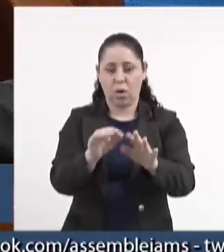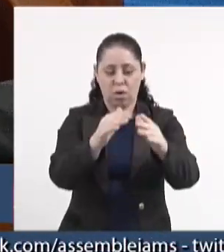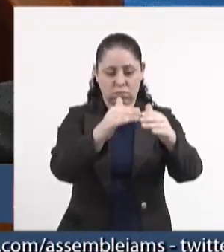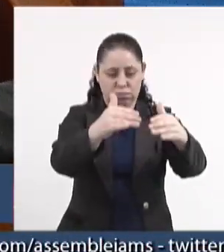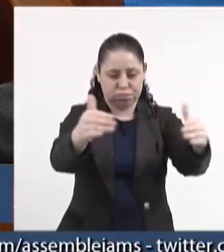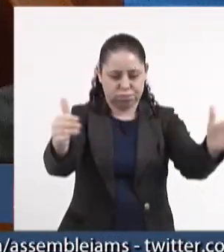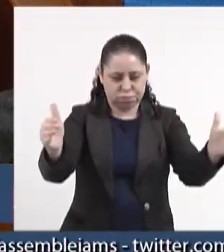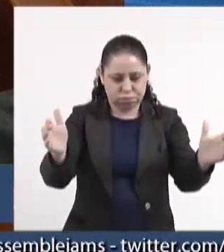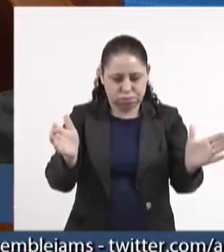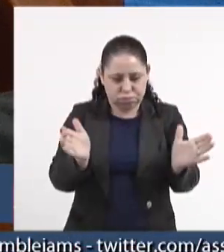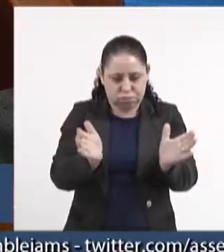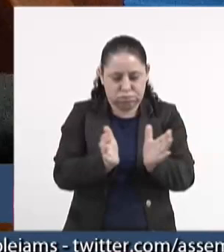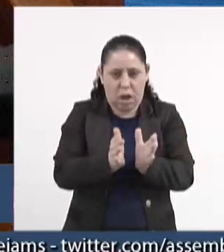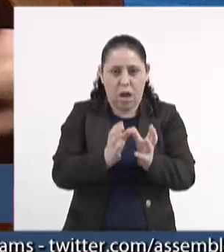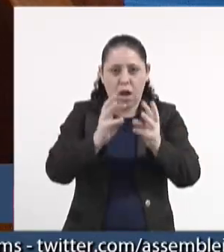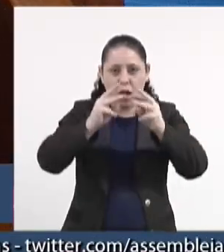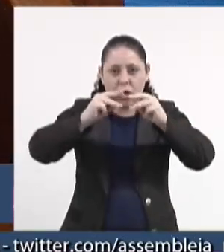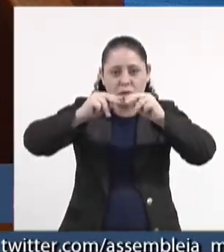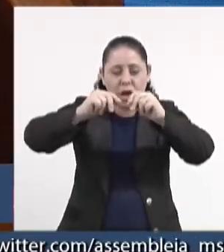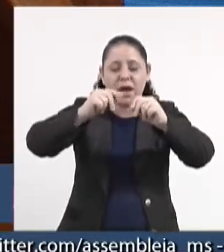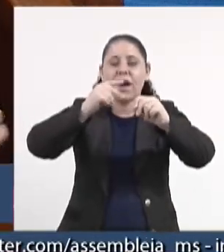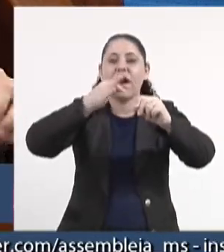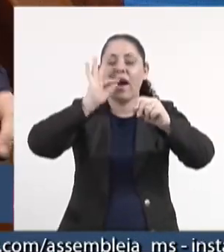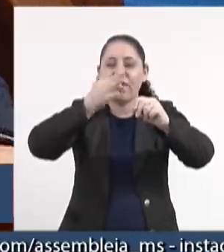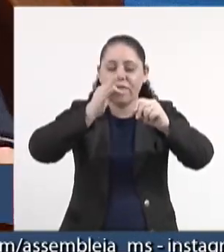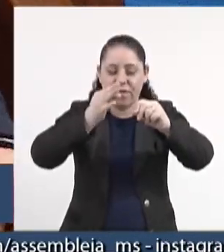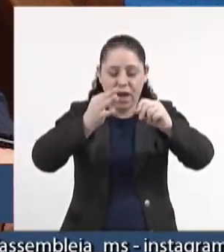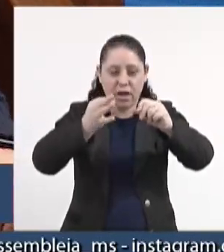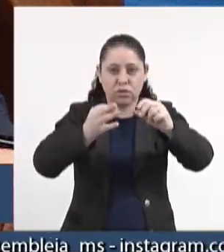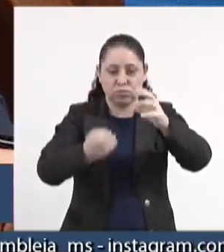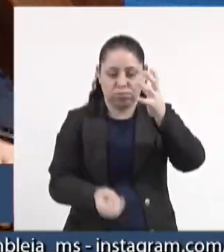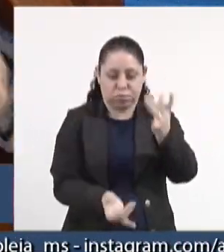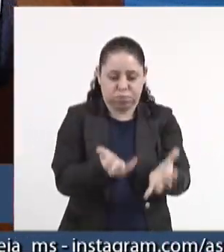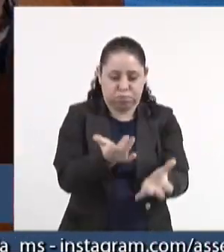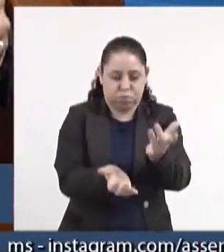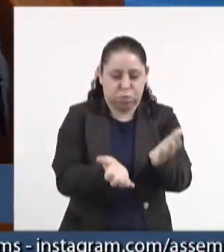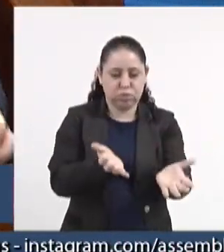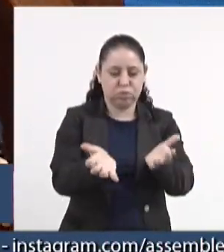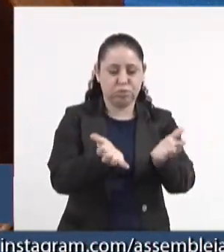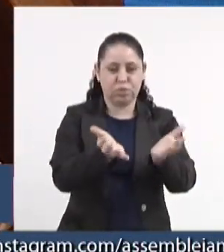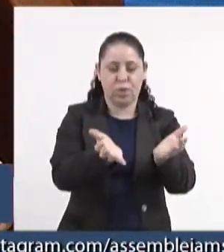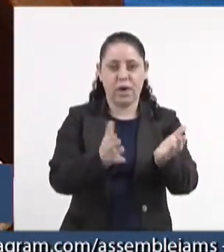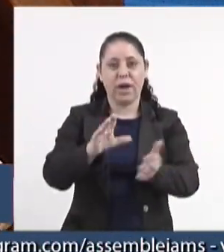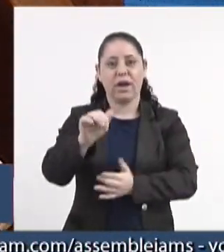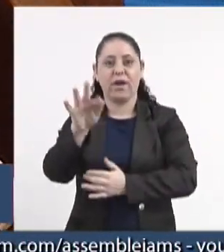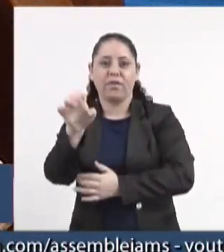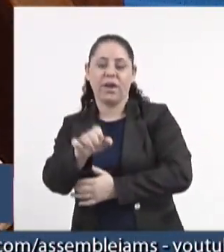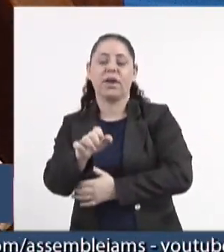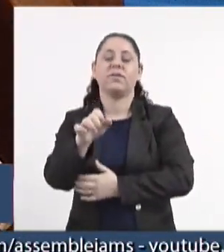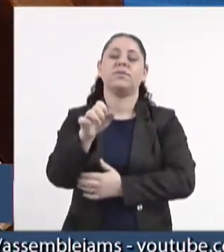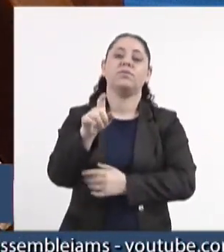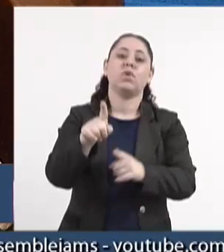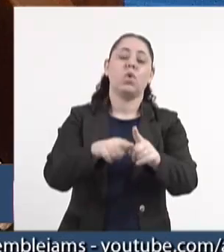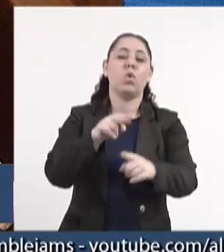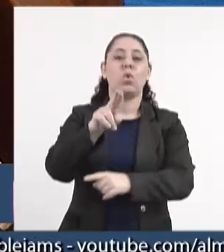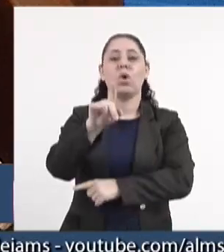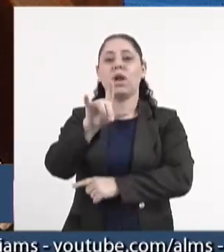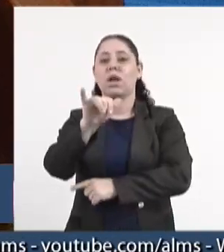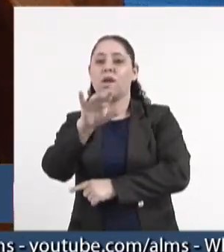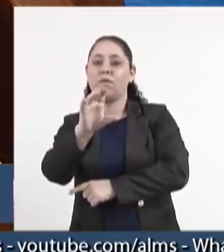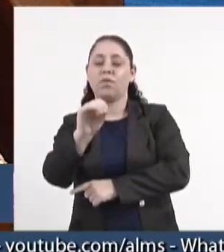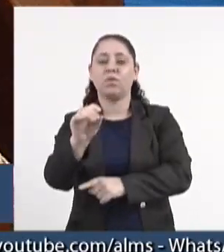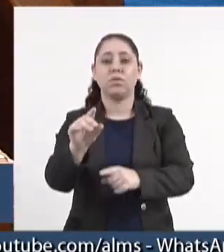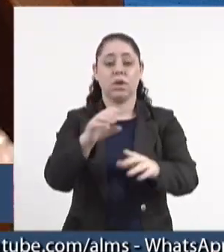torrefadoras de café. Café Caseirinho, o Café Olívio, e